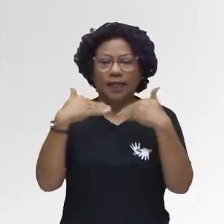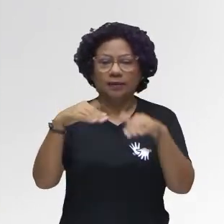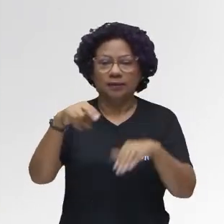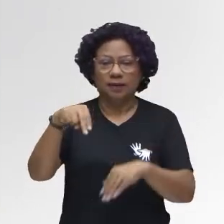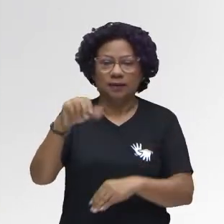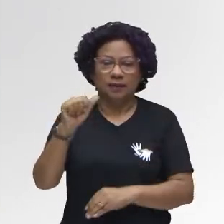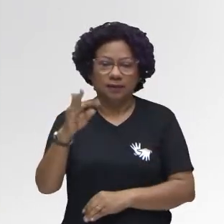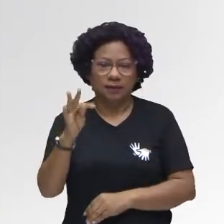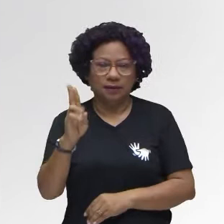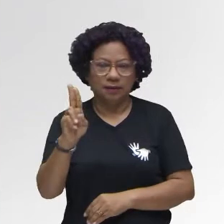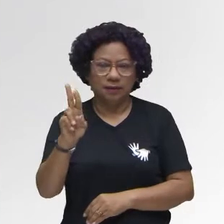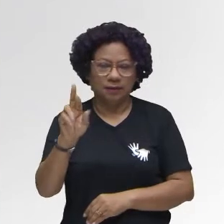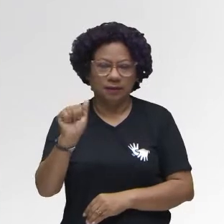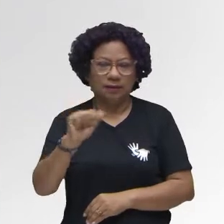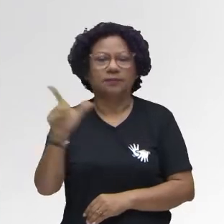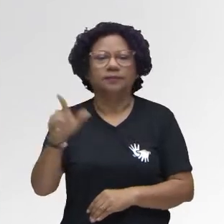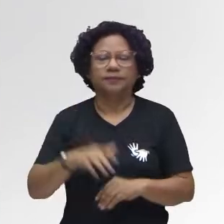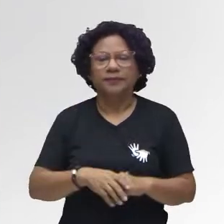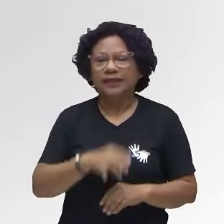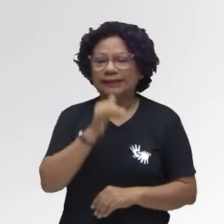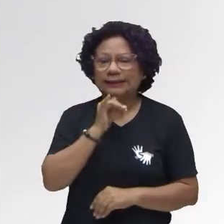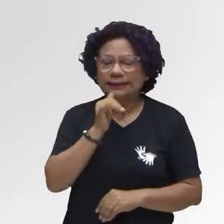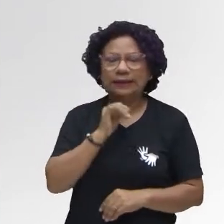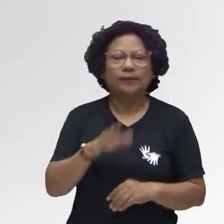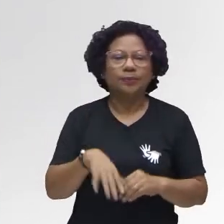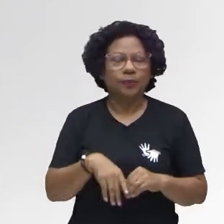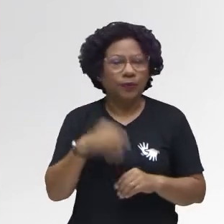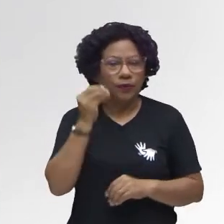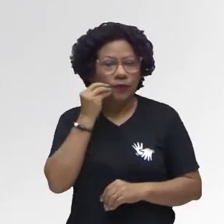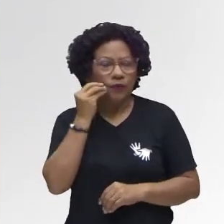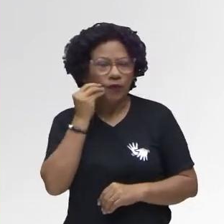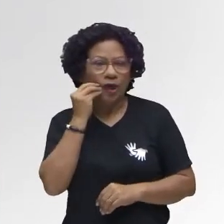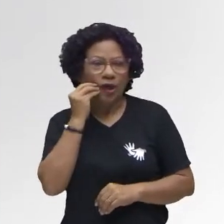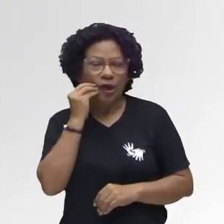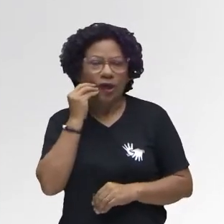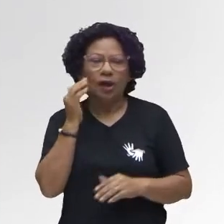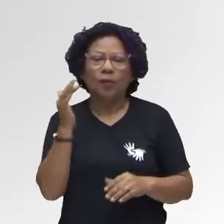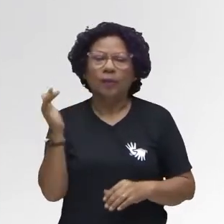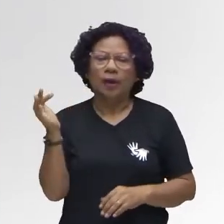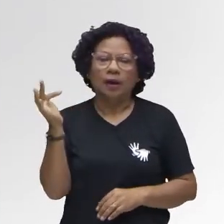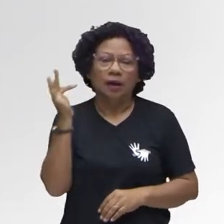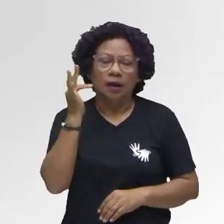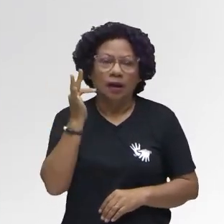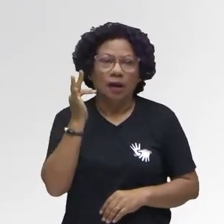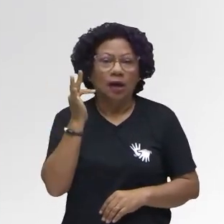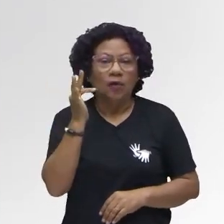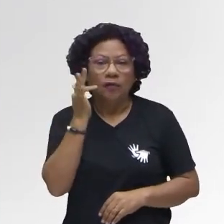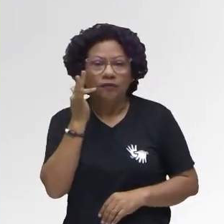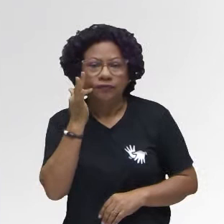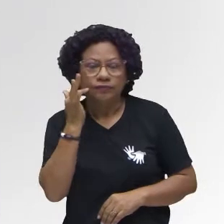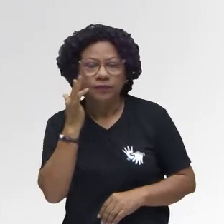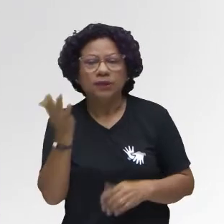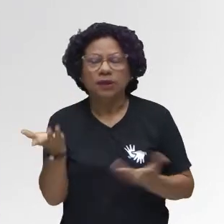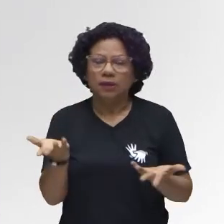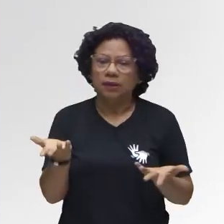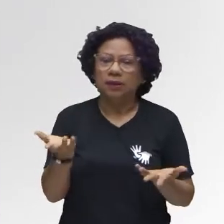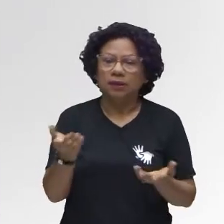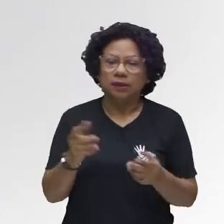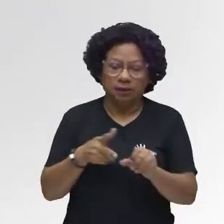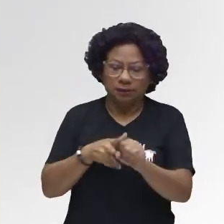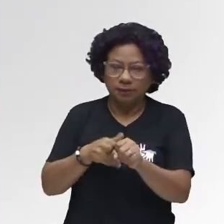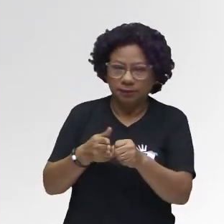no cupuaçu. O cupuaçu ele vai extrair aquela polpa, então também passa por um processo de uma